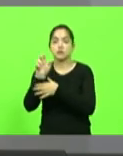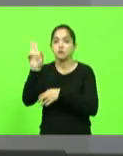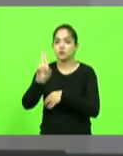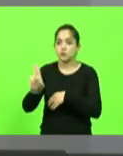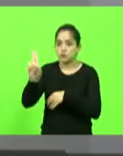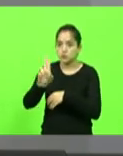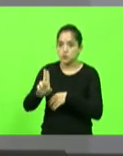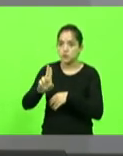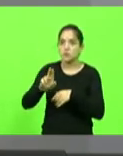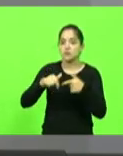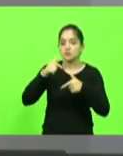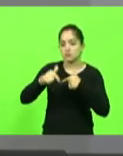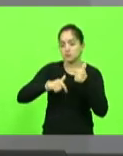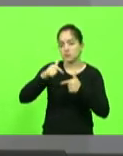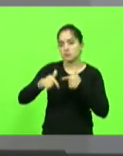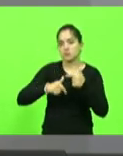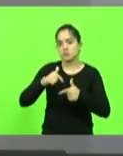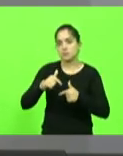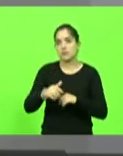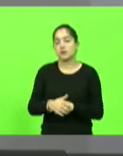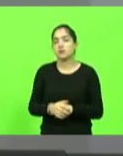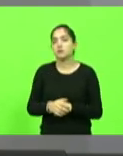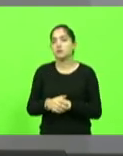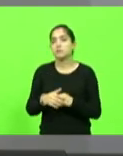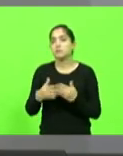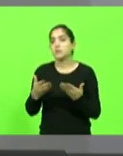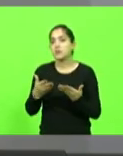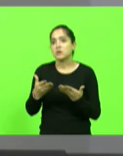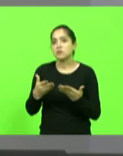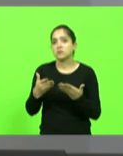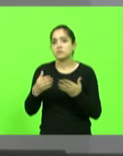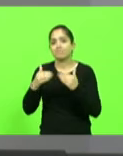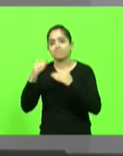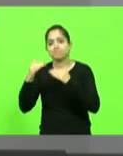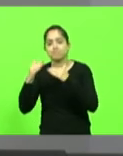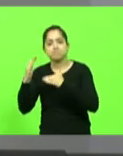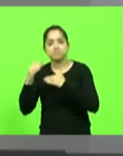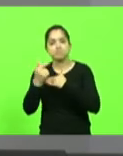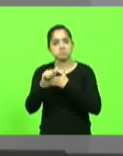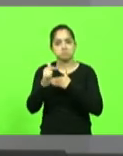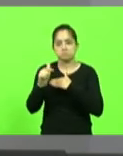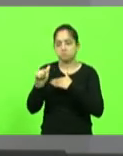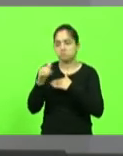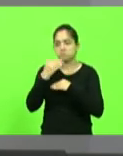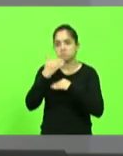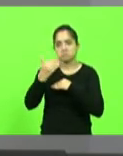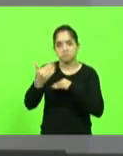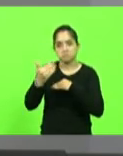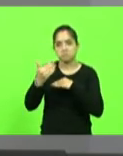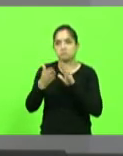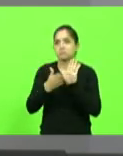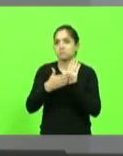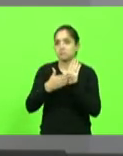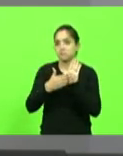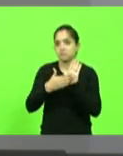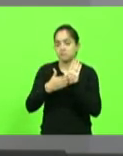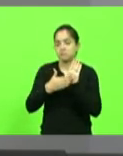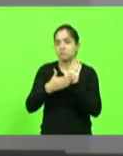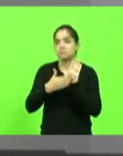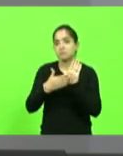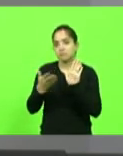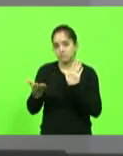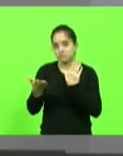dos trabalhadores. Mas não vejo aqui que tem divergência em nenhum dos encaminhamentos que foram propostos, se assim